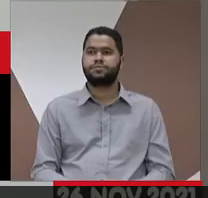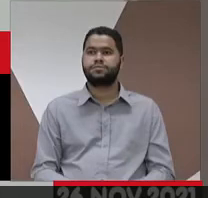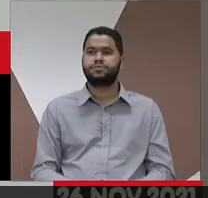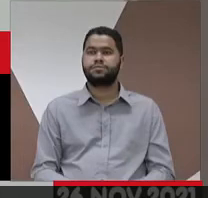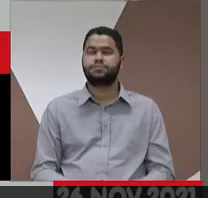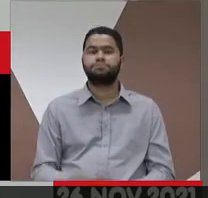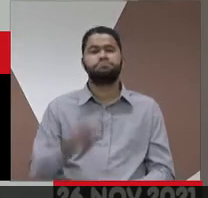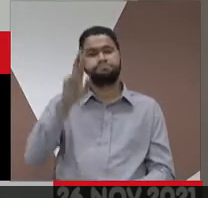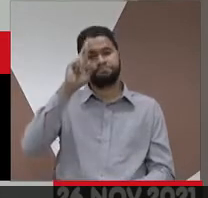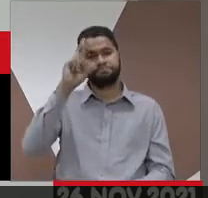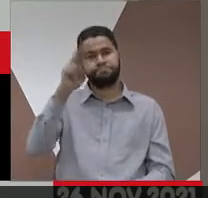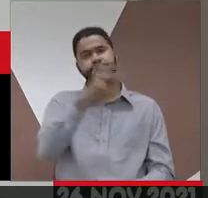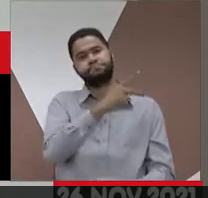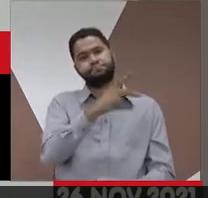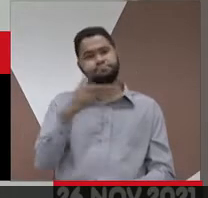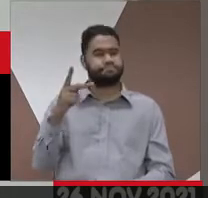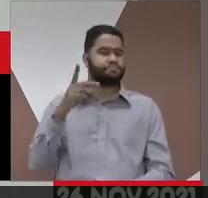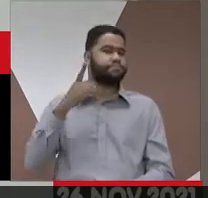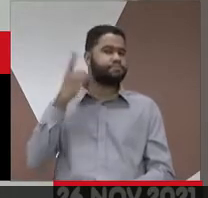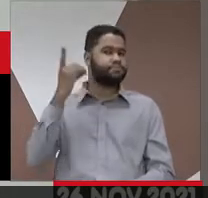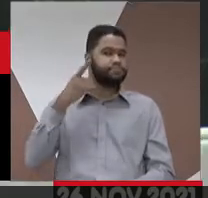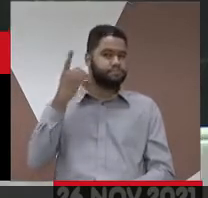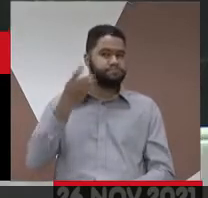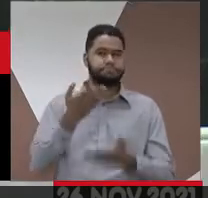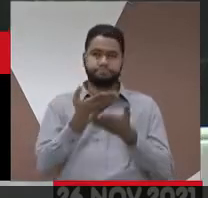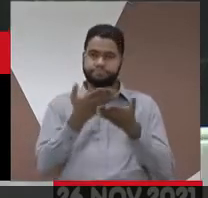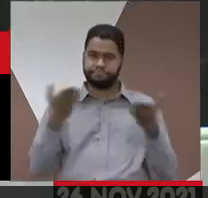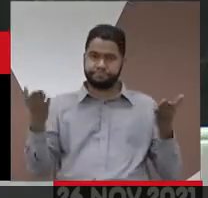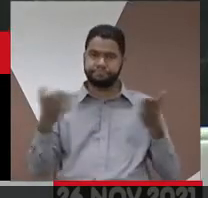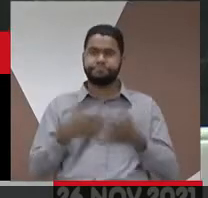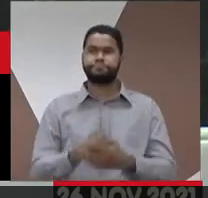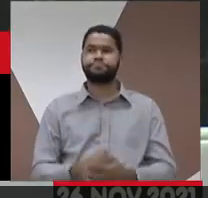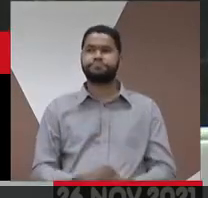Senhor presidente, deputado Agostinho Patrus,